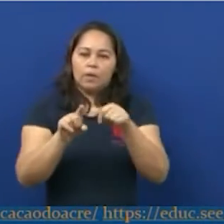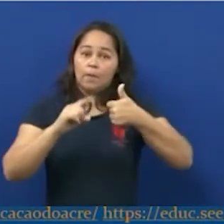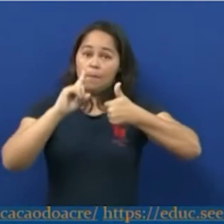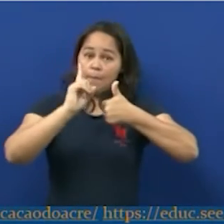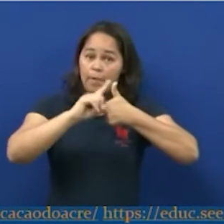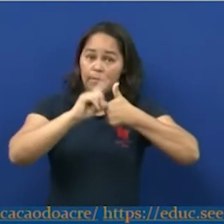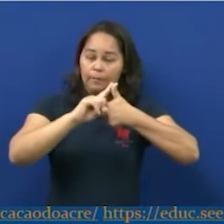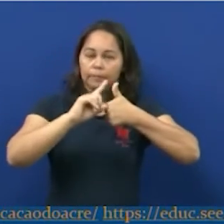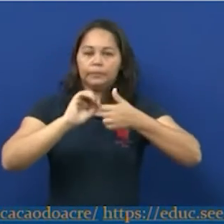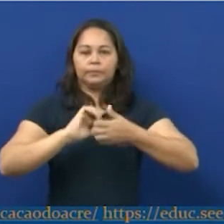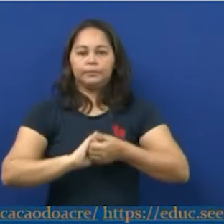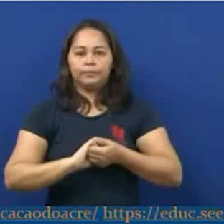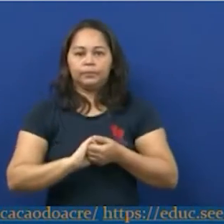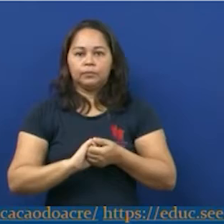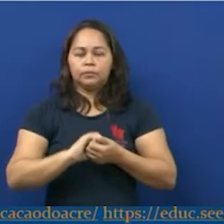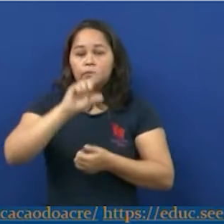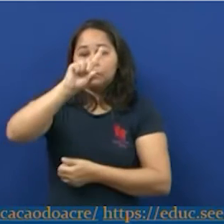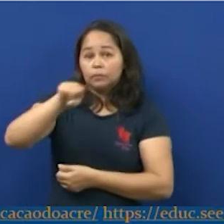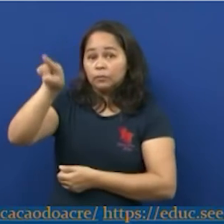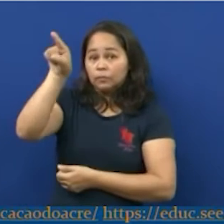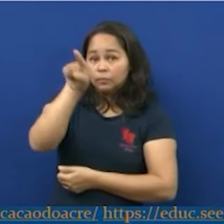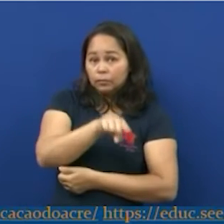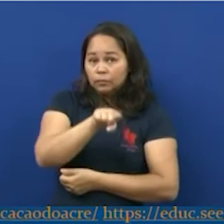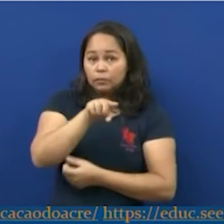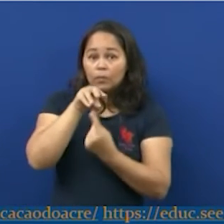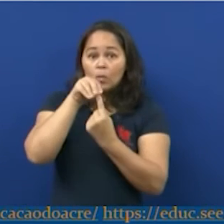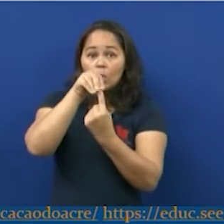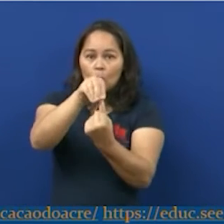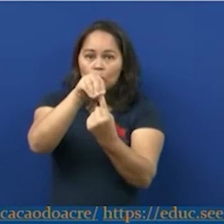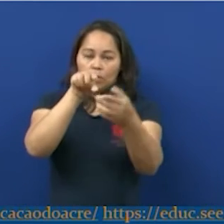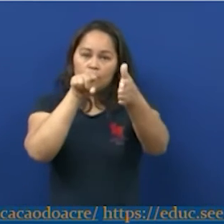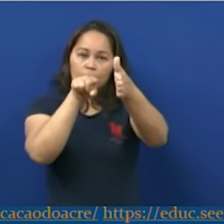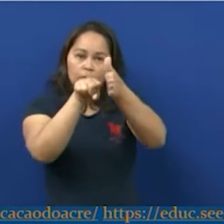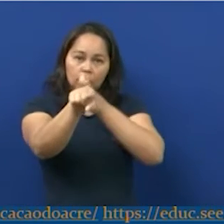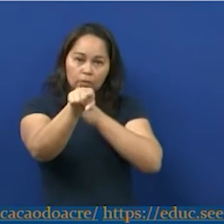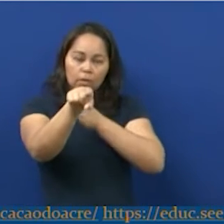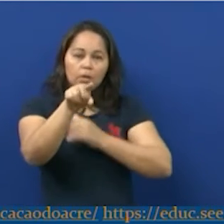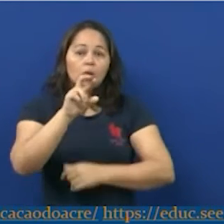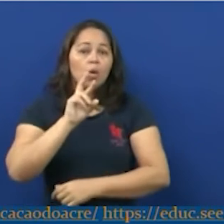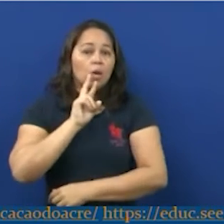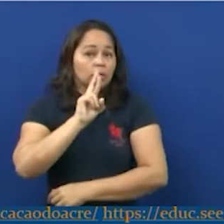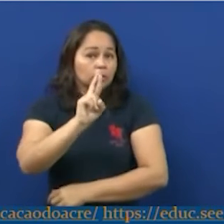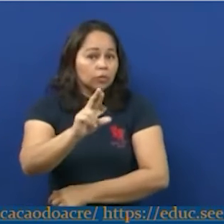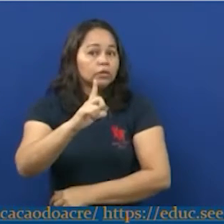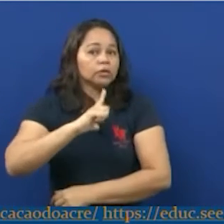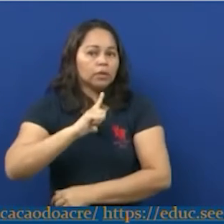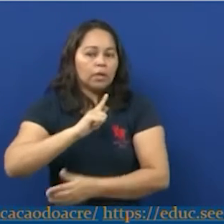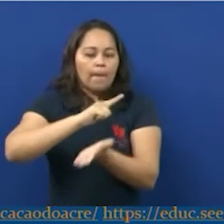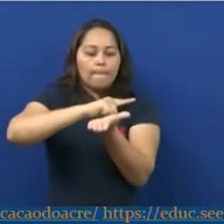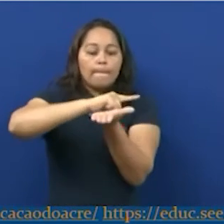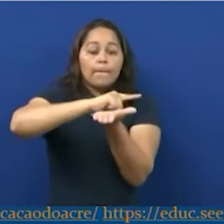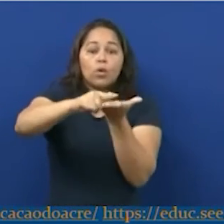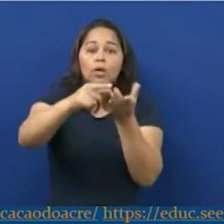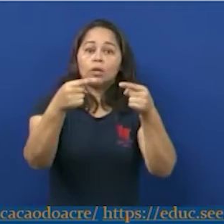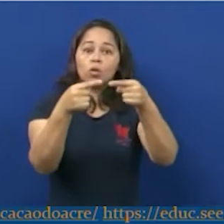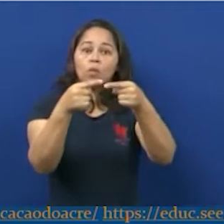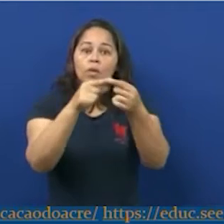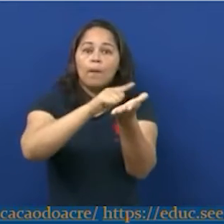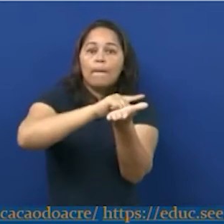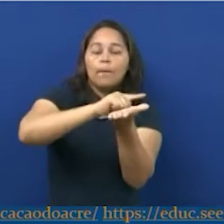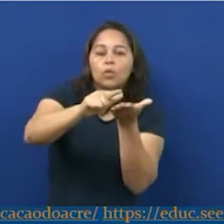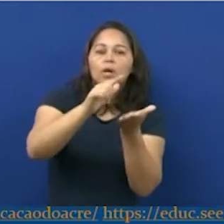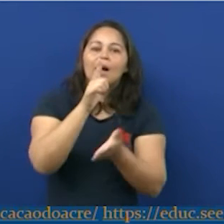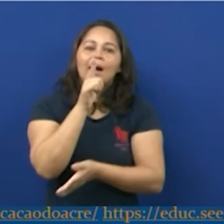Primeiramente, assinale a única alternativa que apresenta uma substância pura. Então nós temos aí água